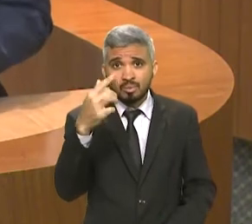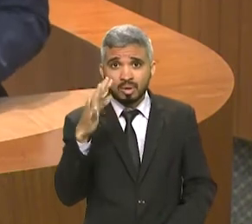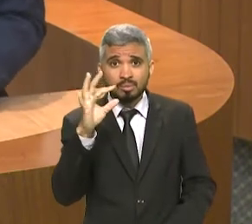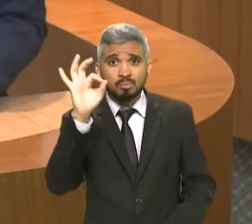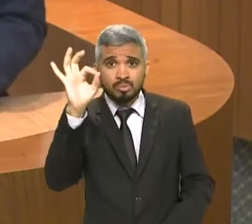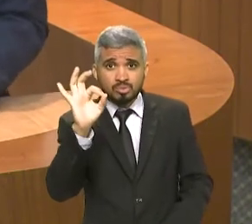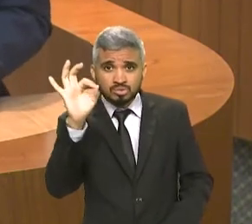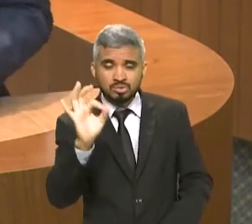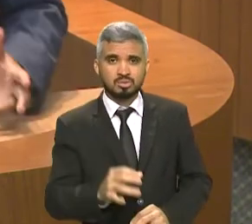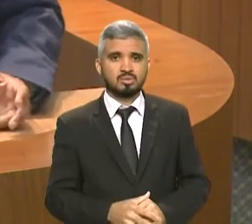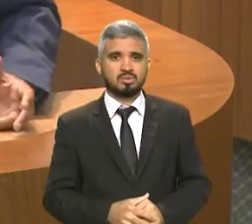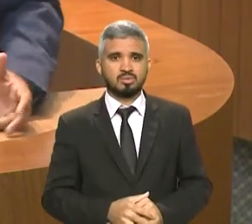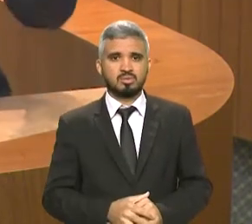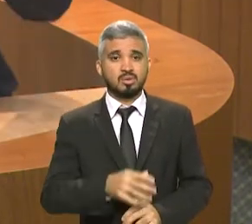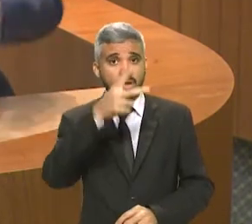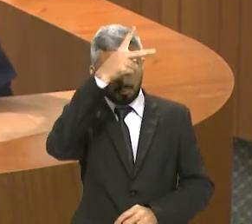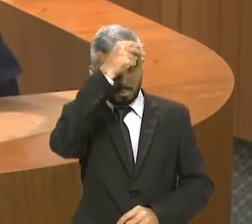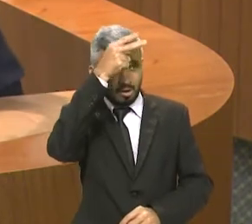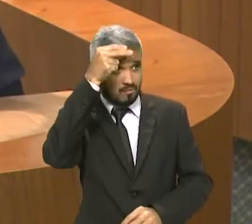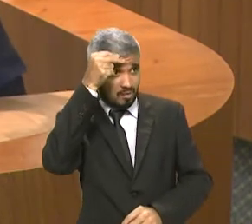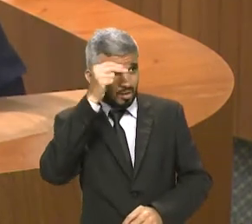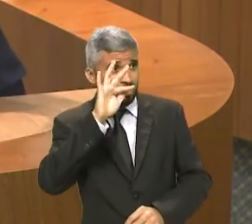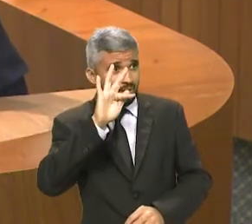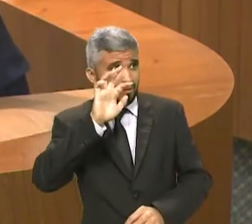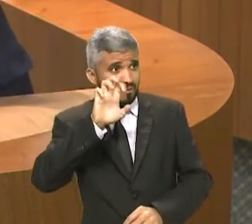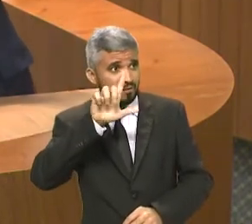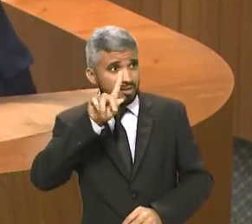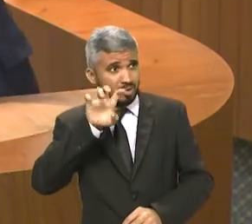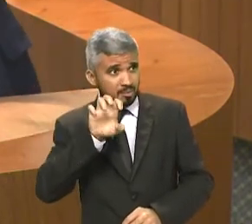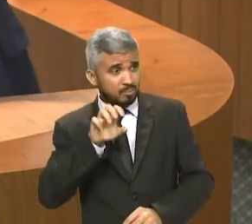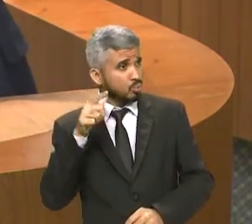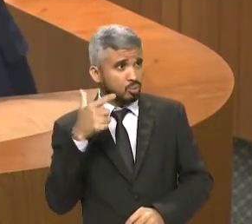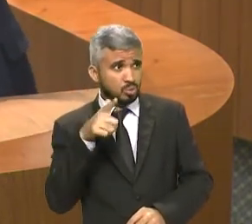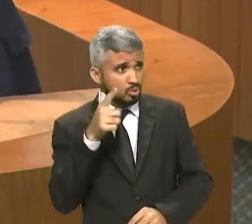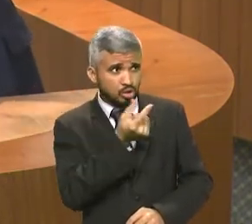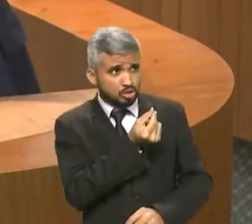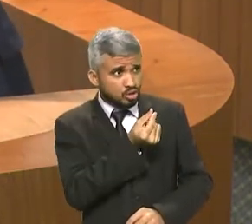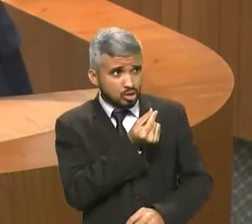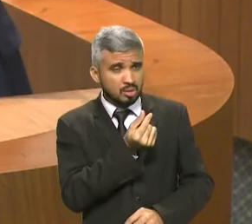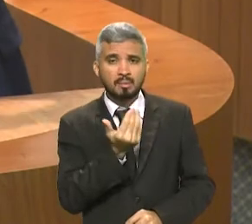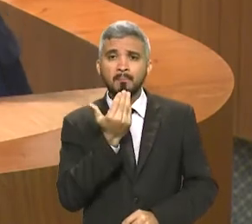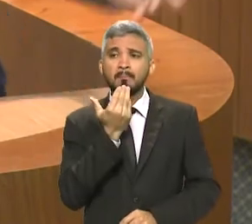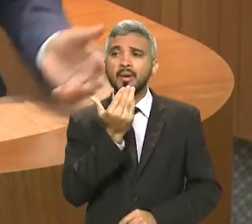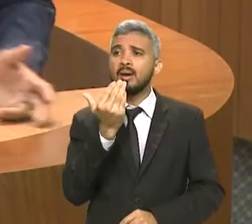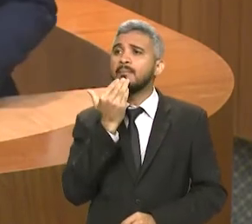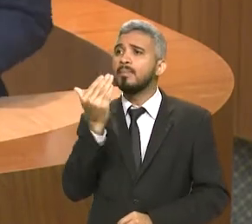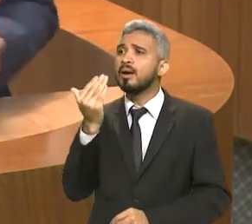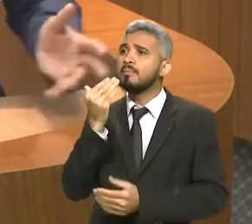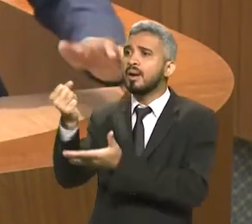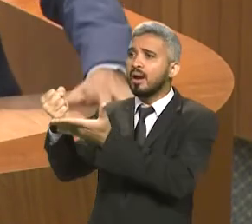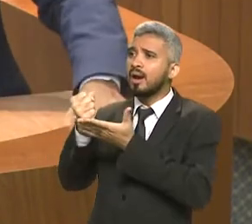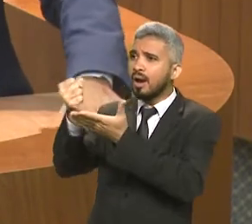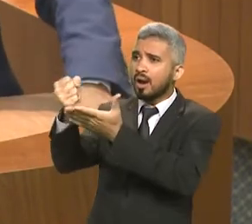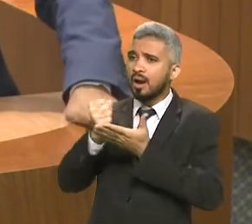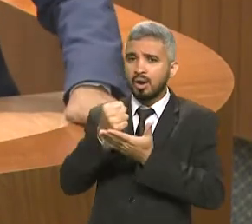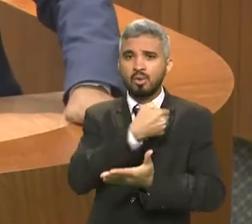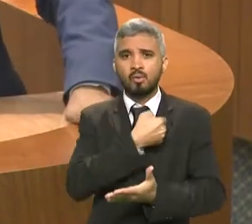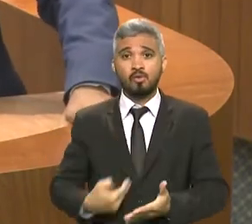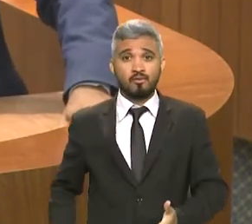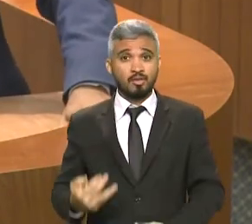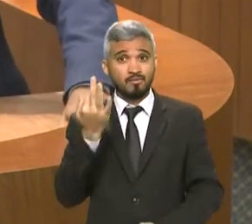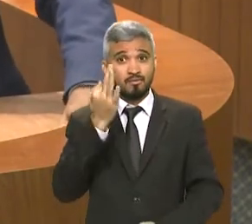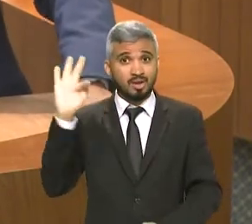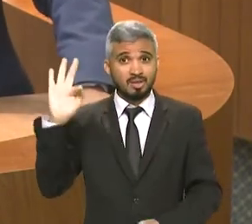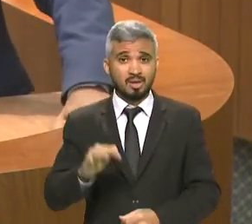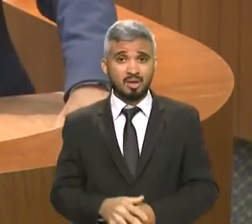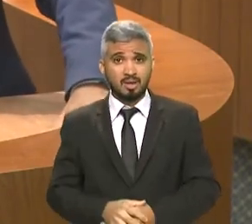dinheiro, se não tem o suficiente, peça auxílio, recurso, apoio ao governo federal, a lei é bem clara. Se não